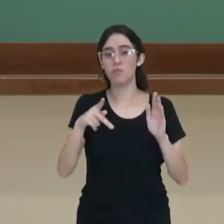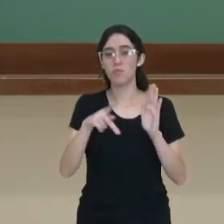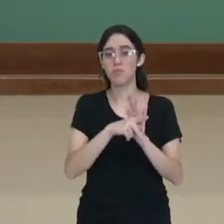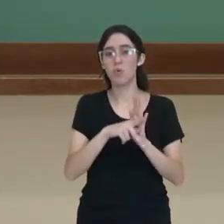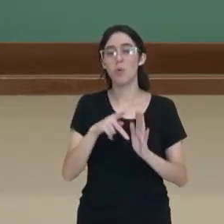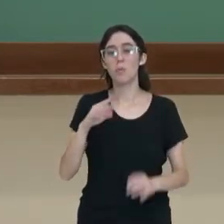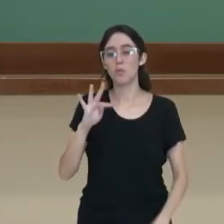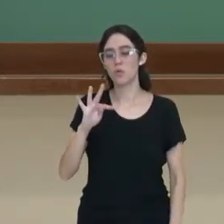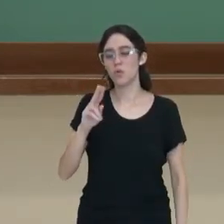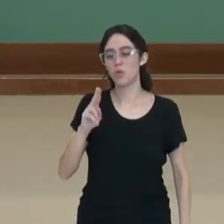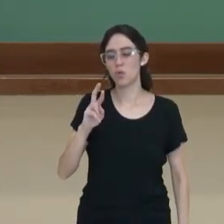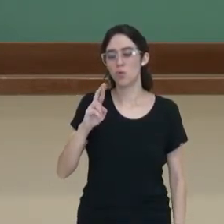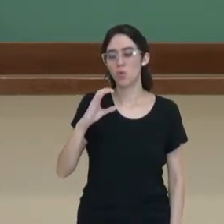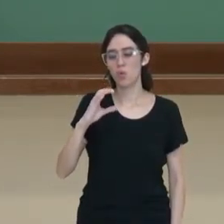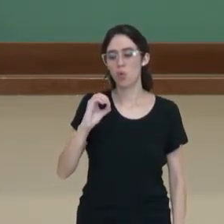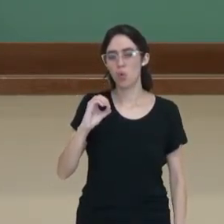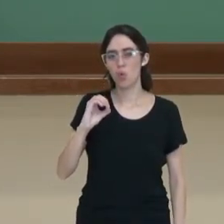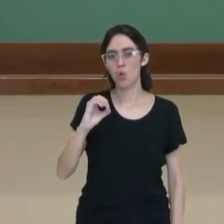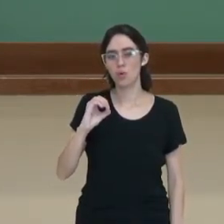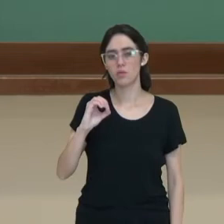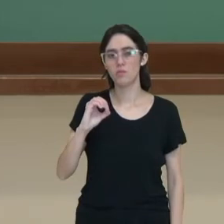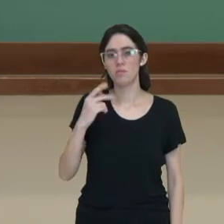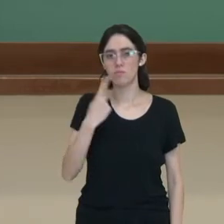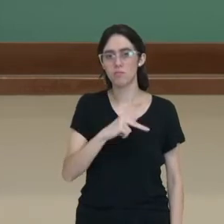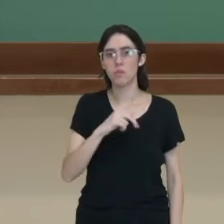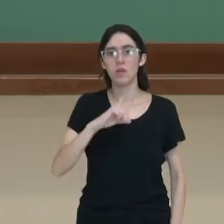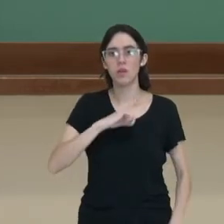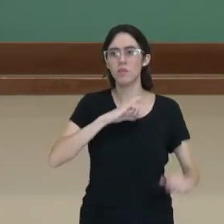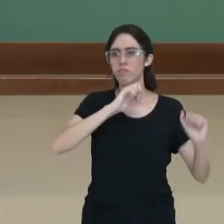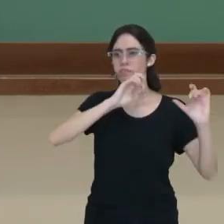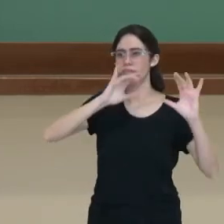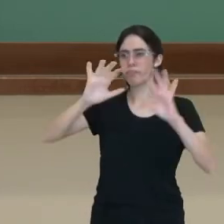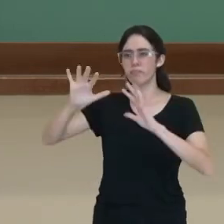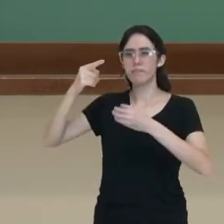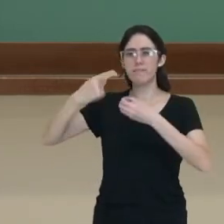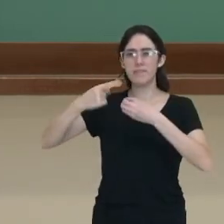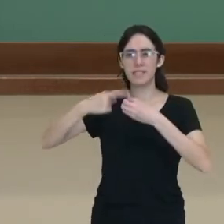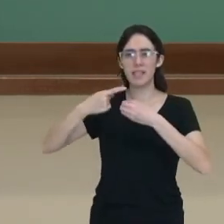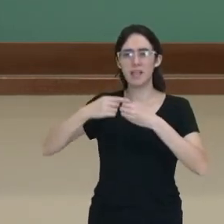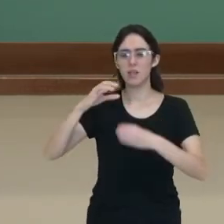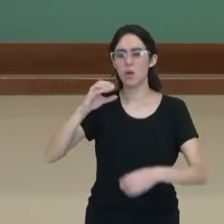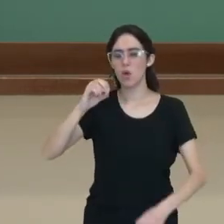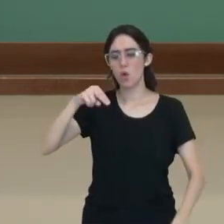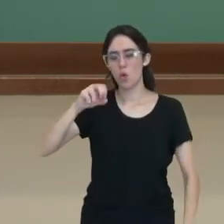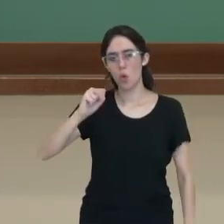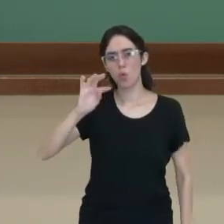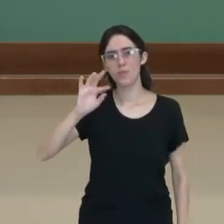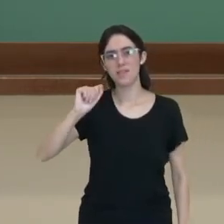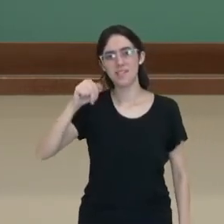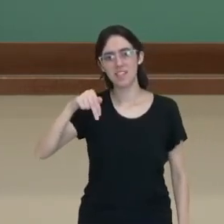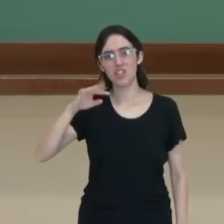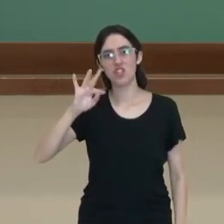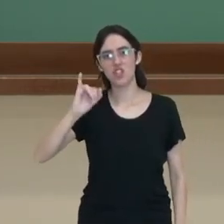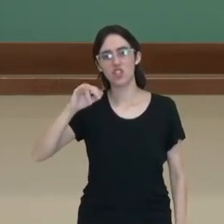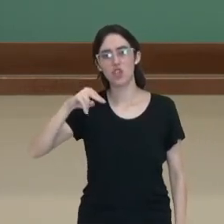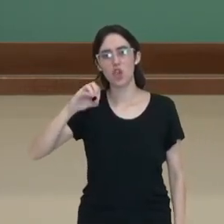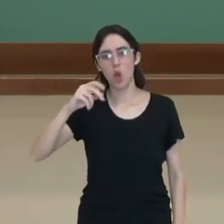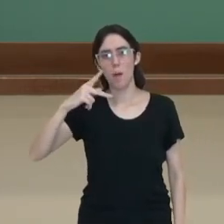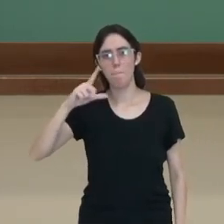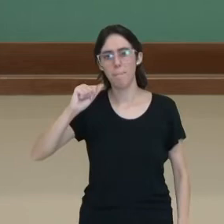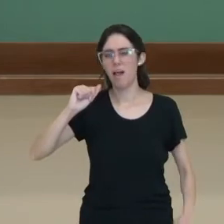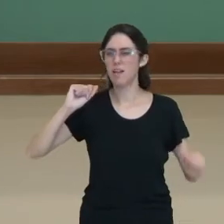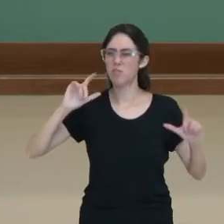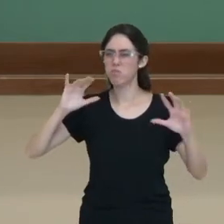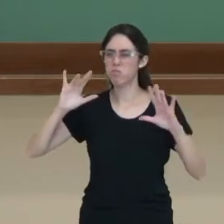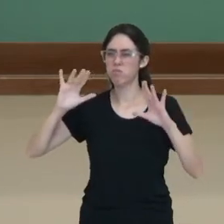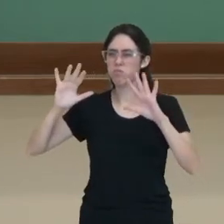turco-otomano invadiu Constantinopla, tomou a cidade de Constantinopla, não foi fácil, ainda assim, e tornou